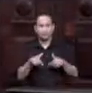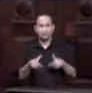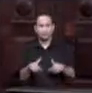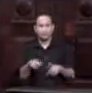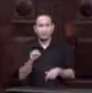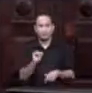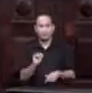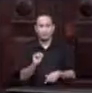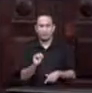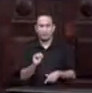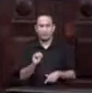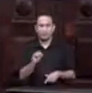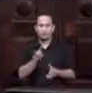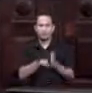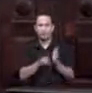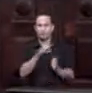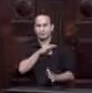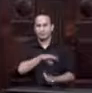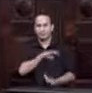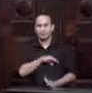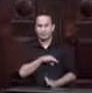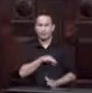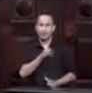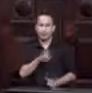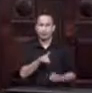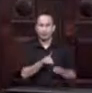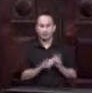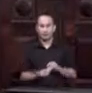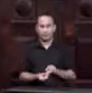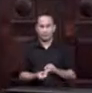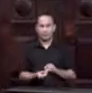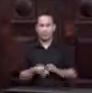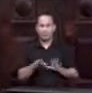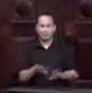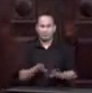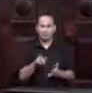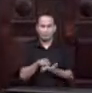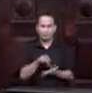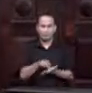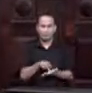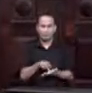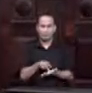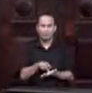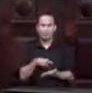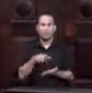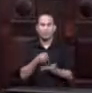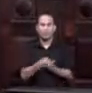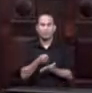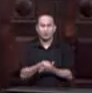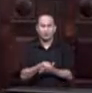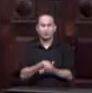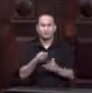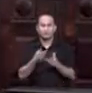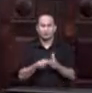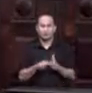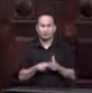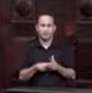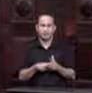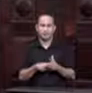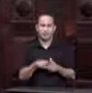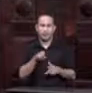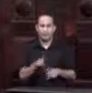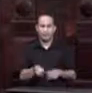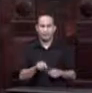colocar em dia os salários. E isso ninguém é contrário. Mas, na verdade, a exigência do ajuste, deputado André Siciliano, é para